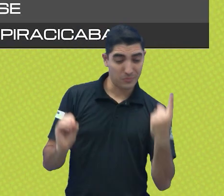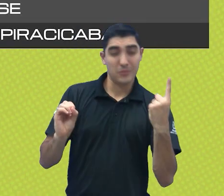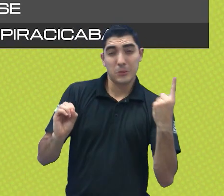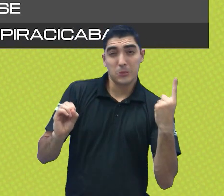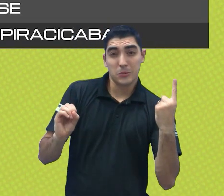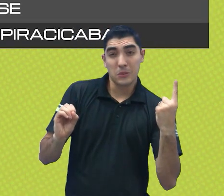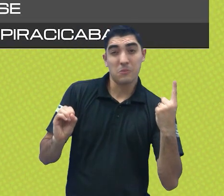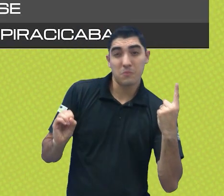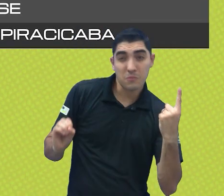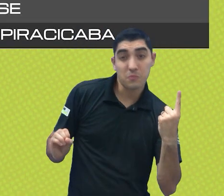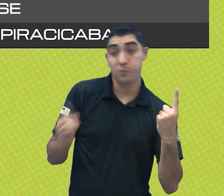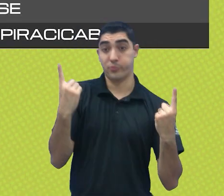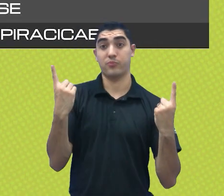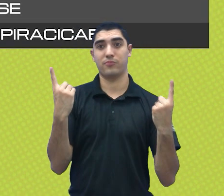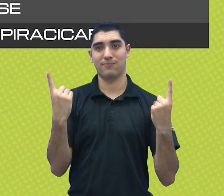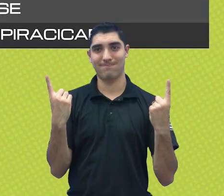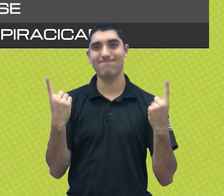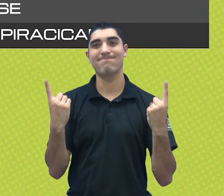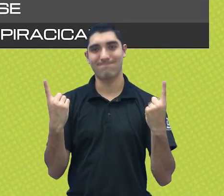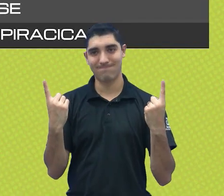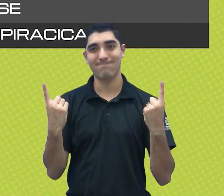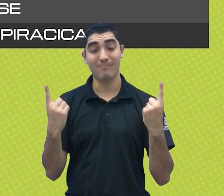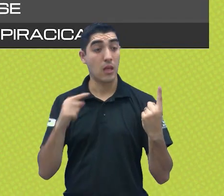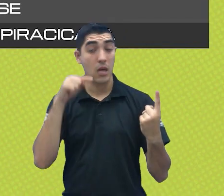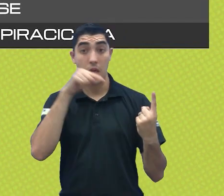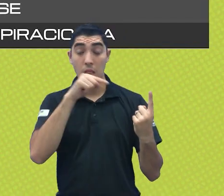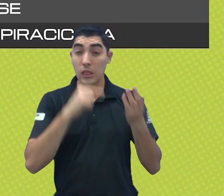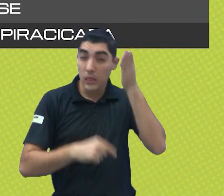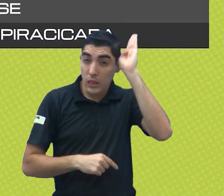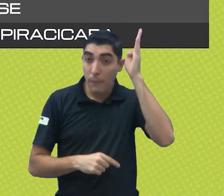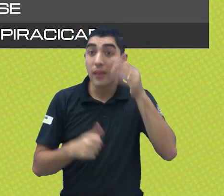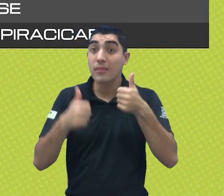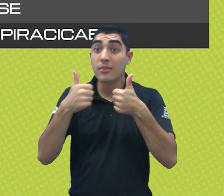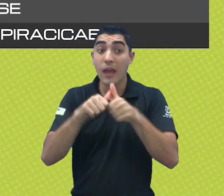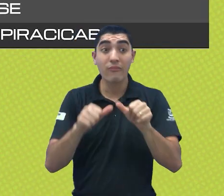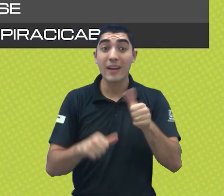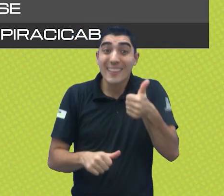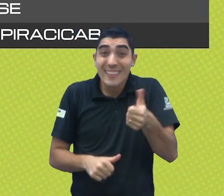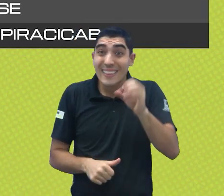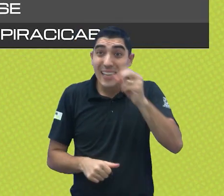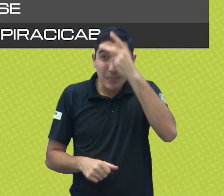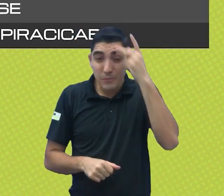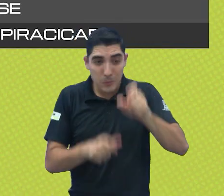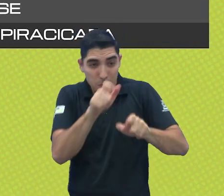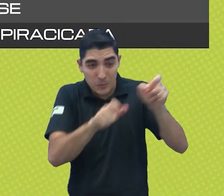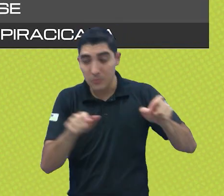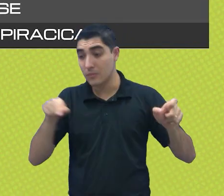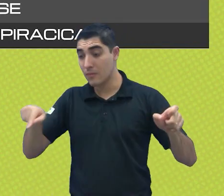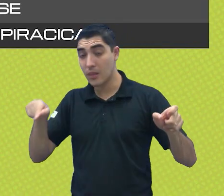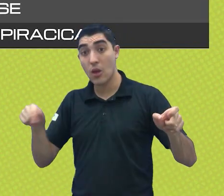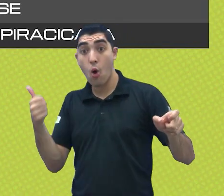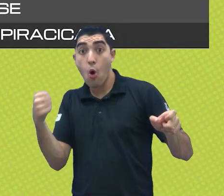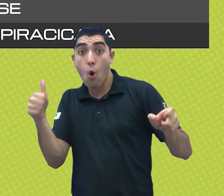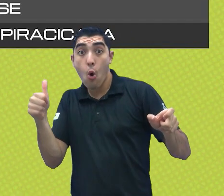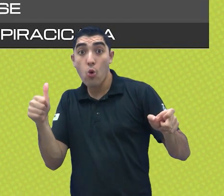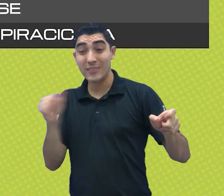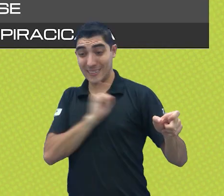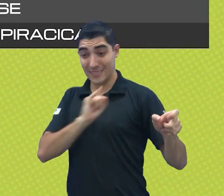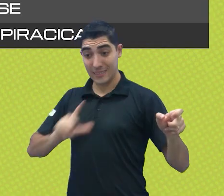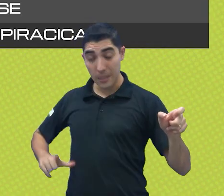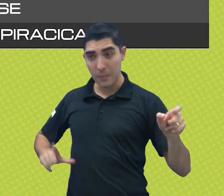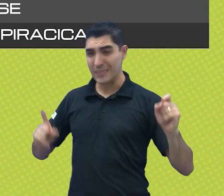tempo com um homem a mais, hein? O Taubaté estava conquistando um baita resultado fora de casa com o Coelho de técnico. A Inter de Limeira empatou